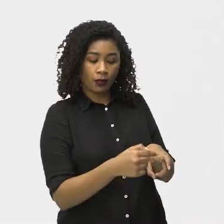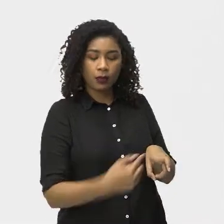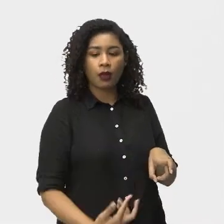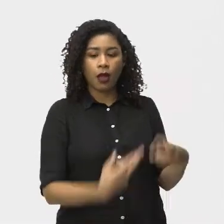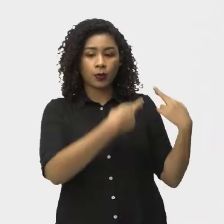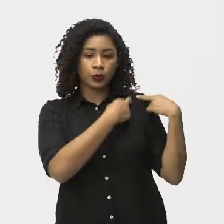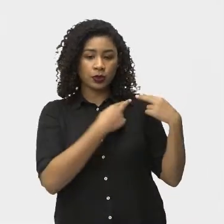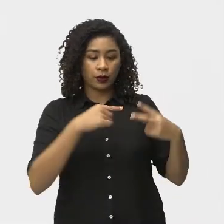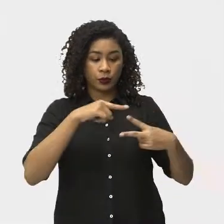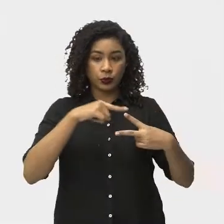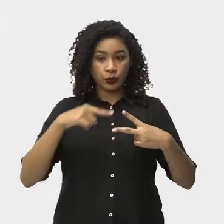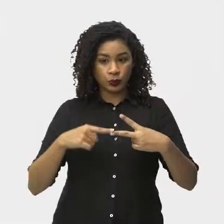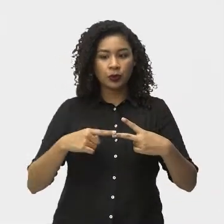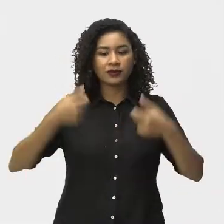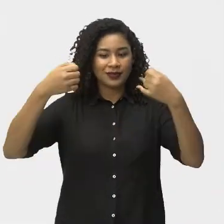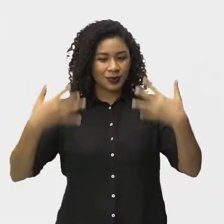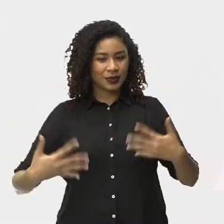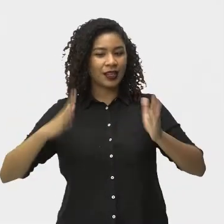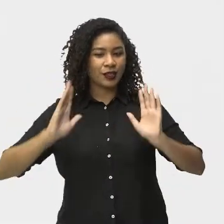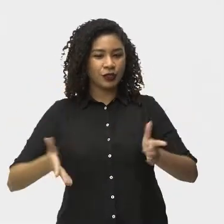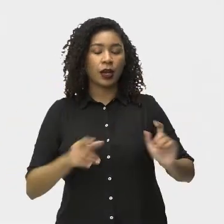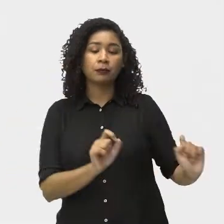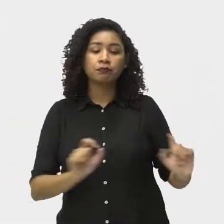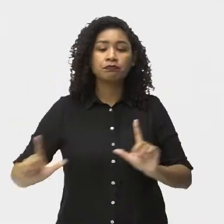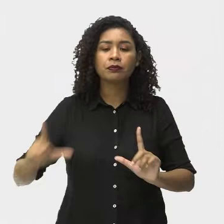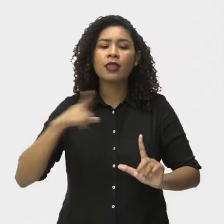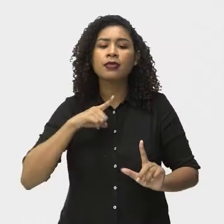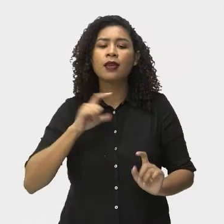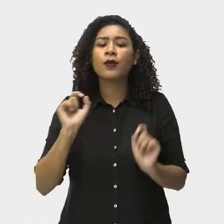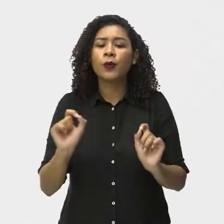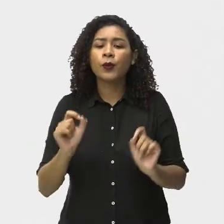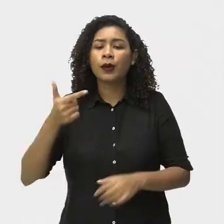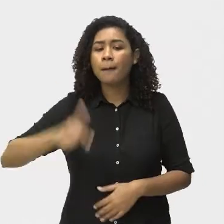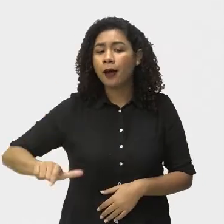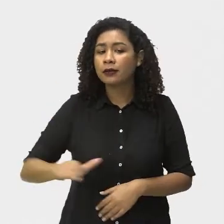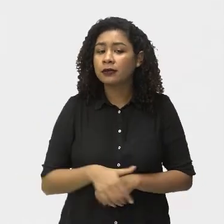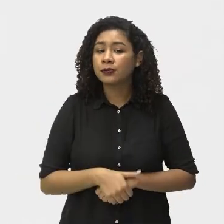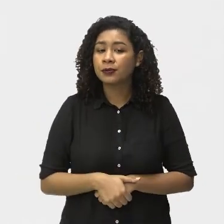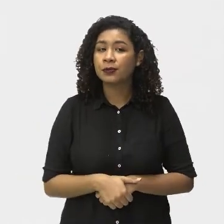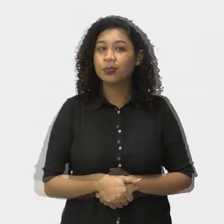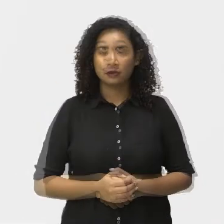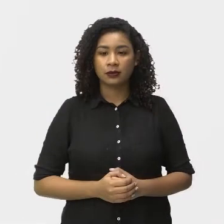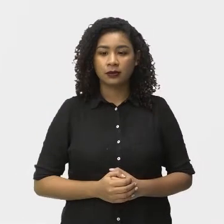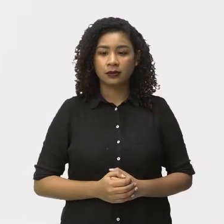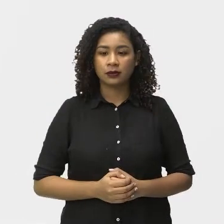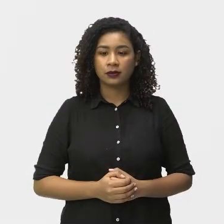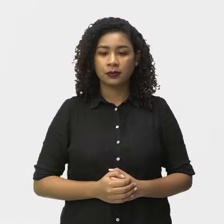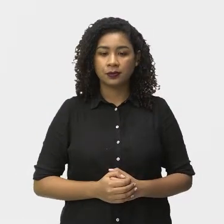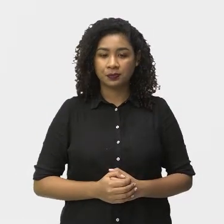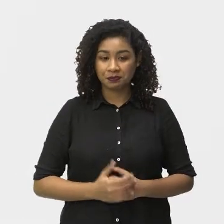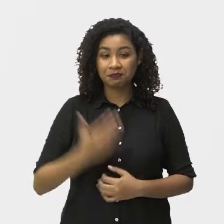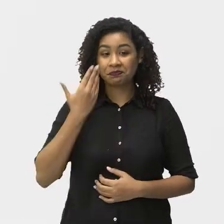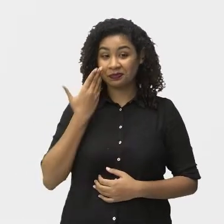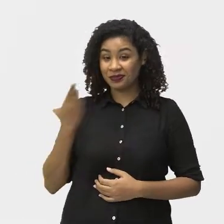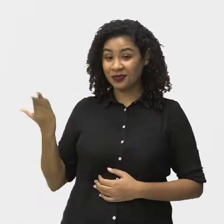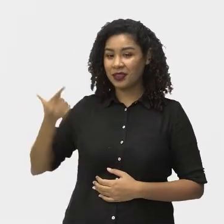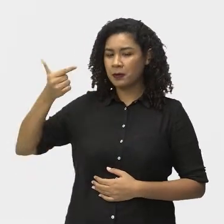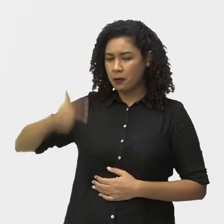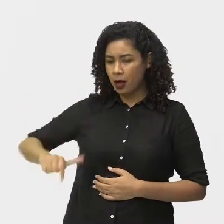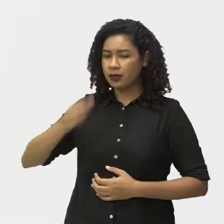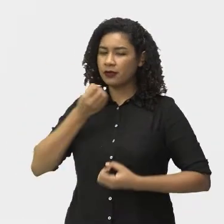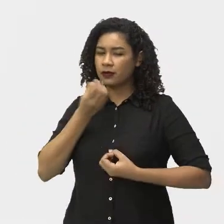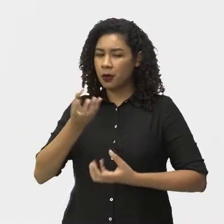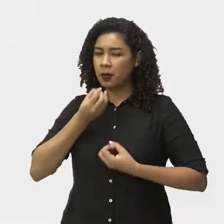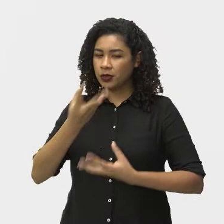até o canal vaginal e também a eliminação da urina, certo? Vamos lá para a próxima imagem. Então, olha aí, mais informações então